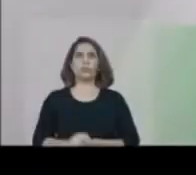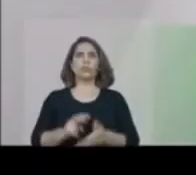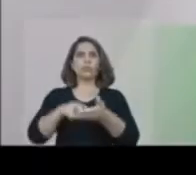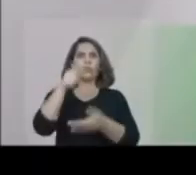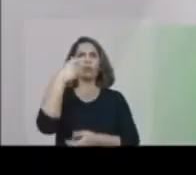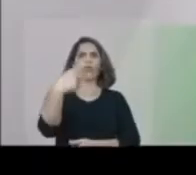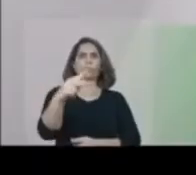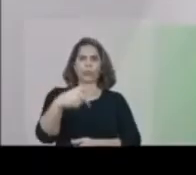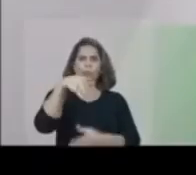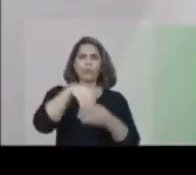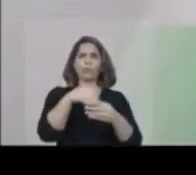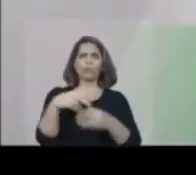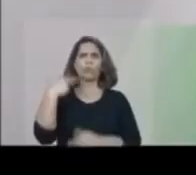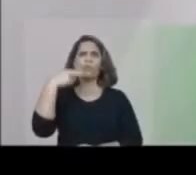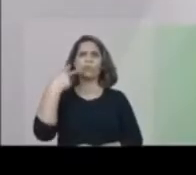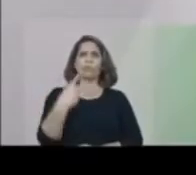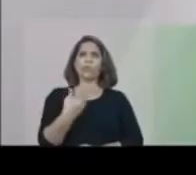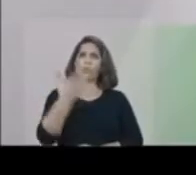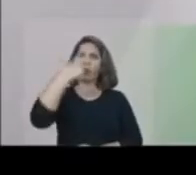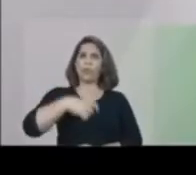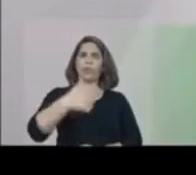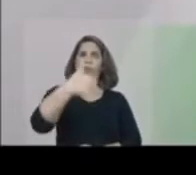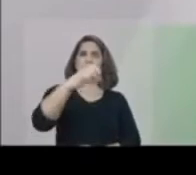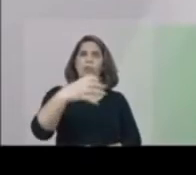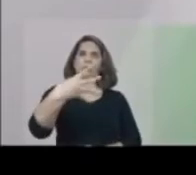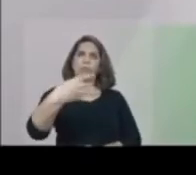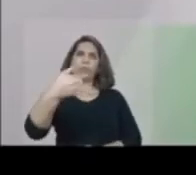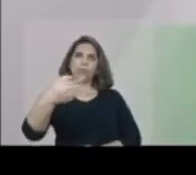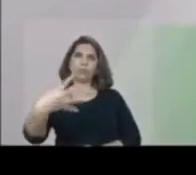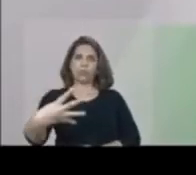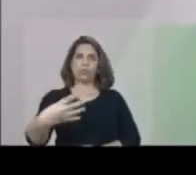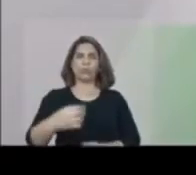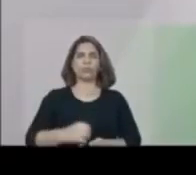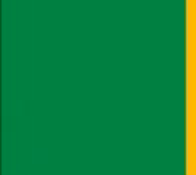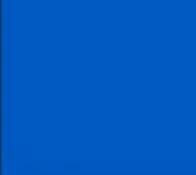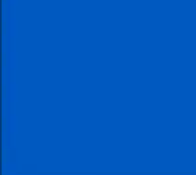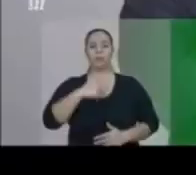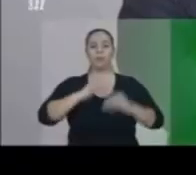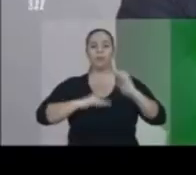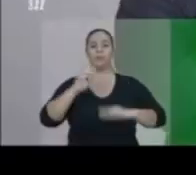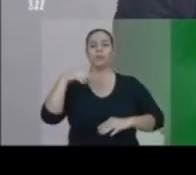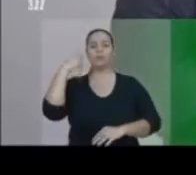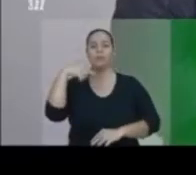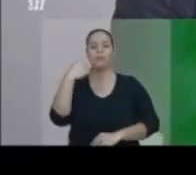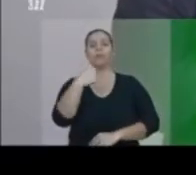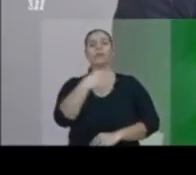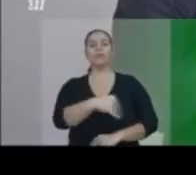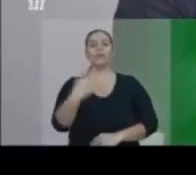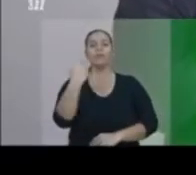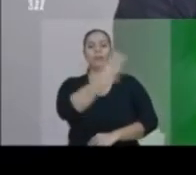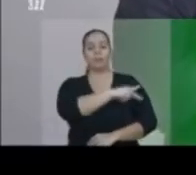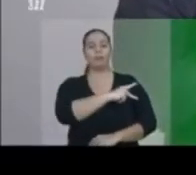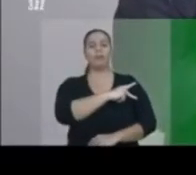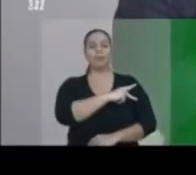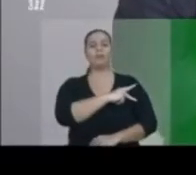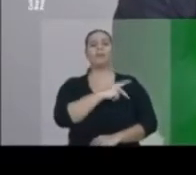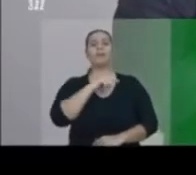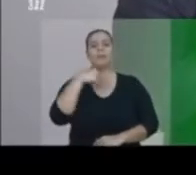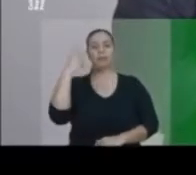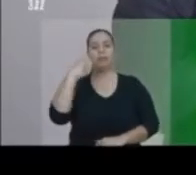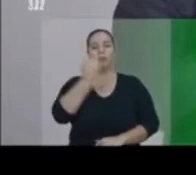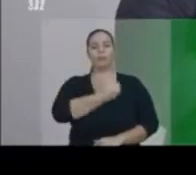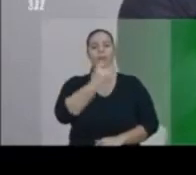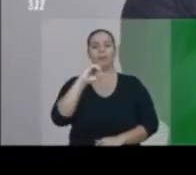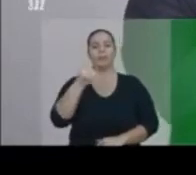Se a sua voz na Câmara dos Vereadores, Chãozinho de Jacaré, 10474. Sou advogado Alex Braz, filho do deputado federal Jorge